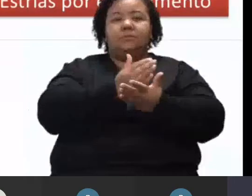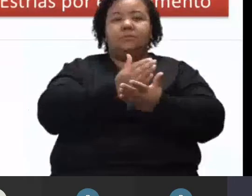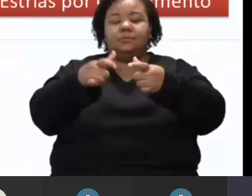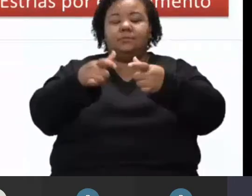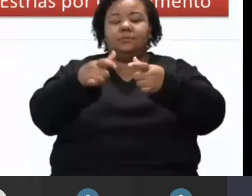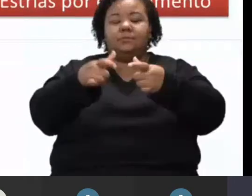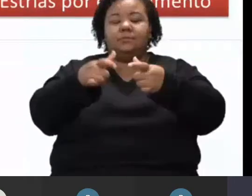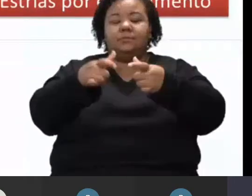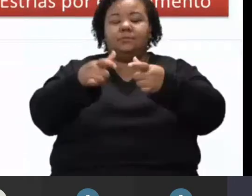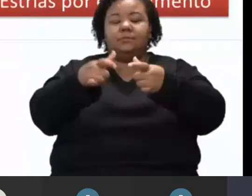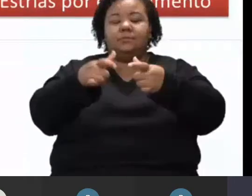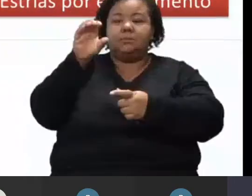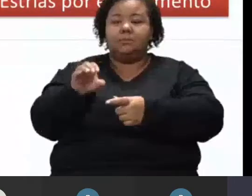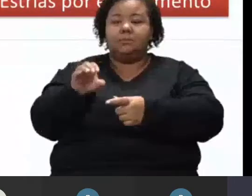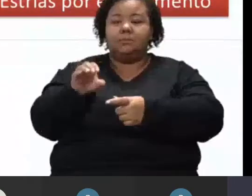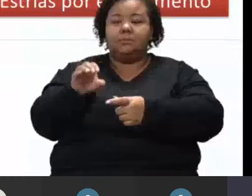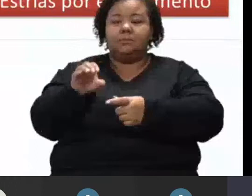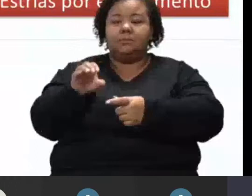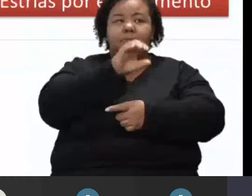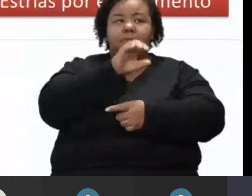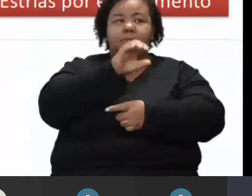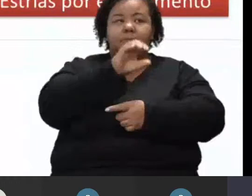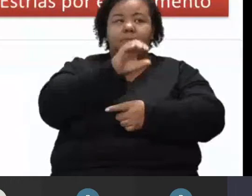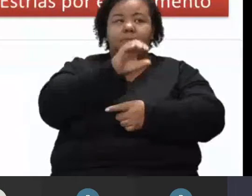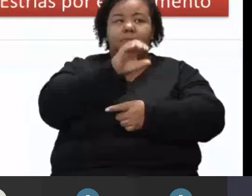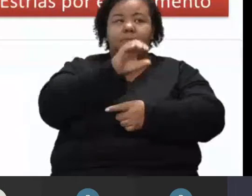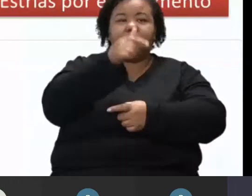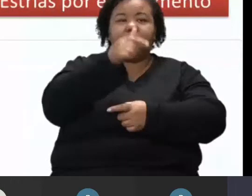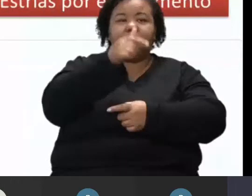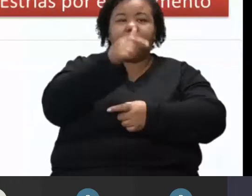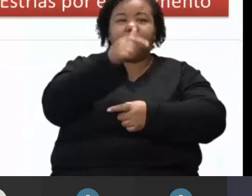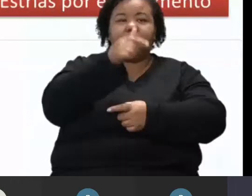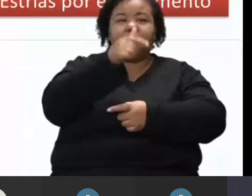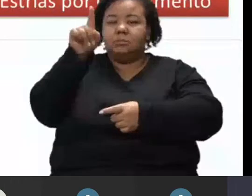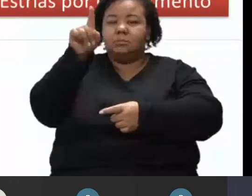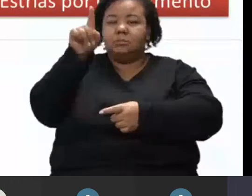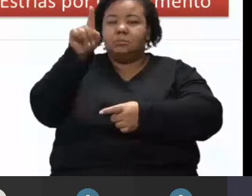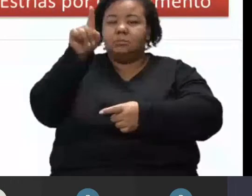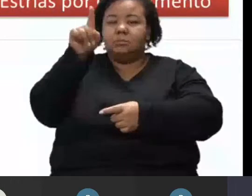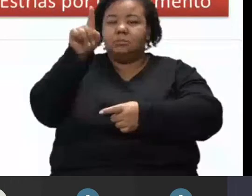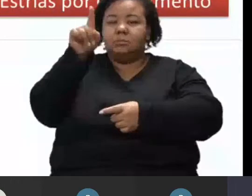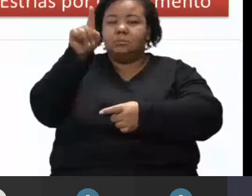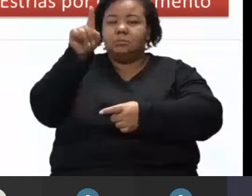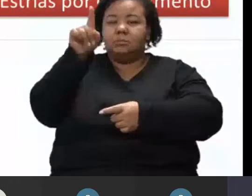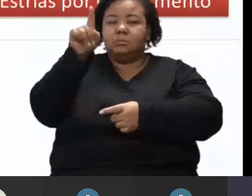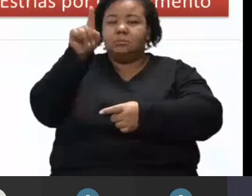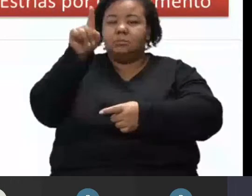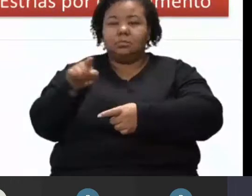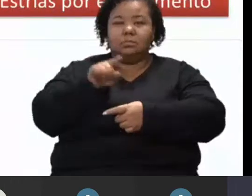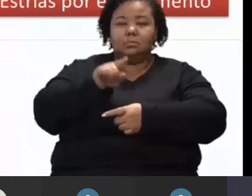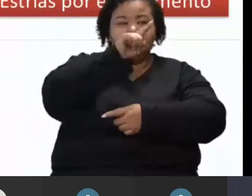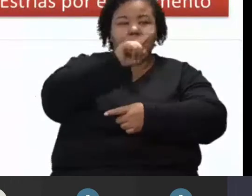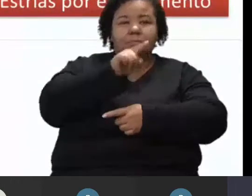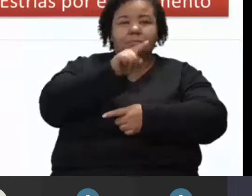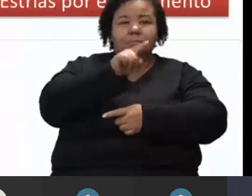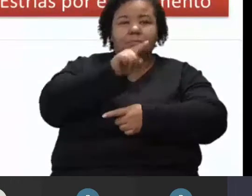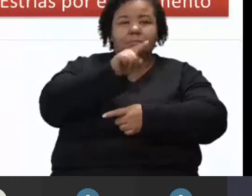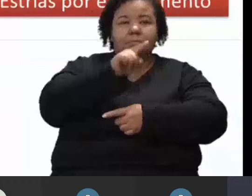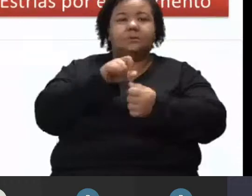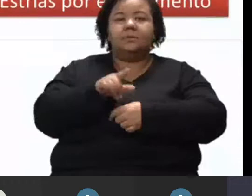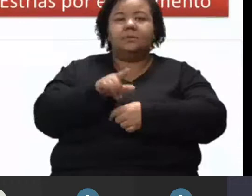você consiga ali realizar essas 4 estrias. E aí, então, a partir da primeira estria, você vai aqui arrastar 1,